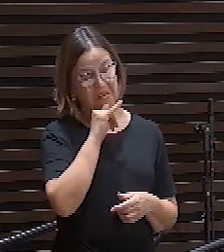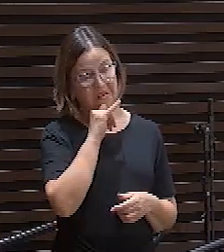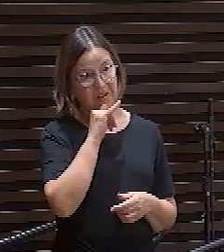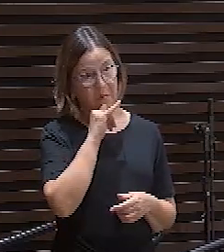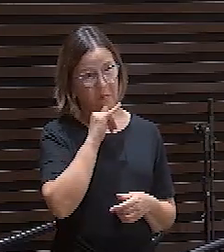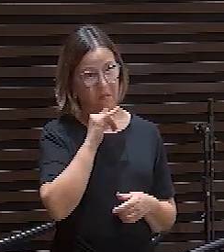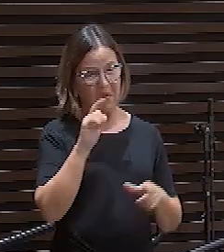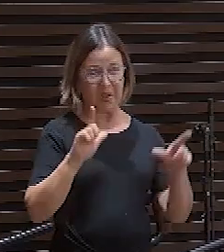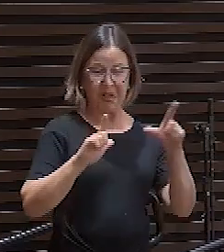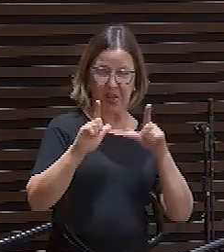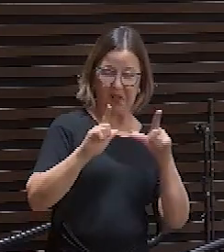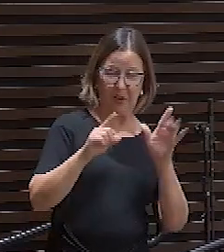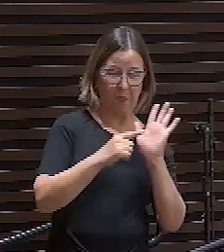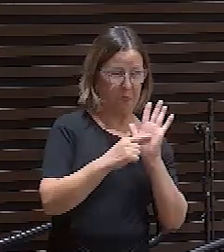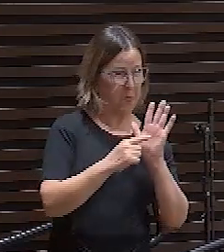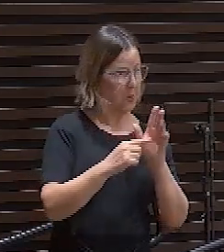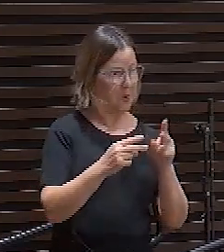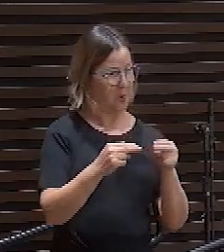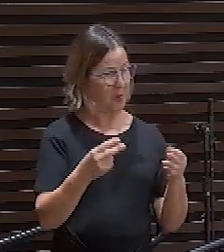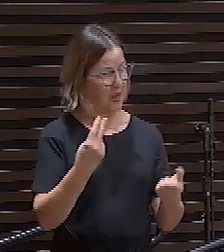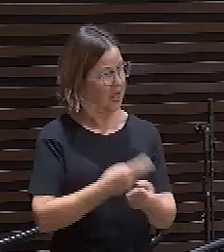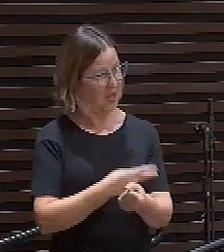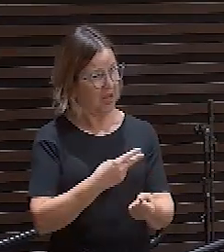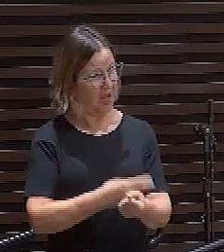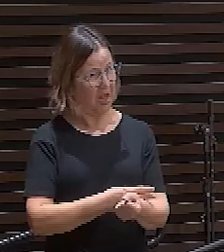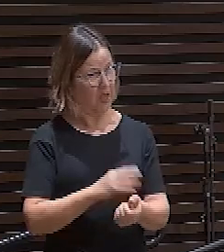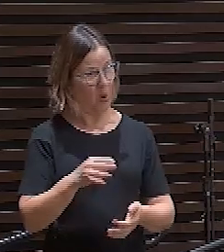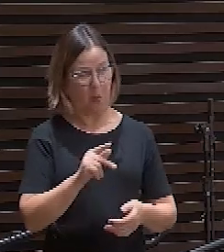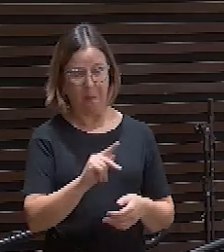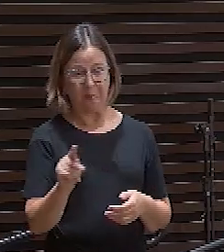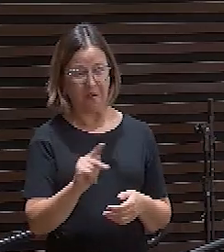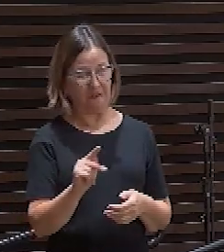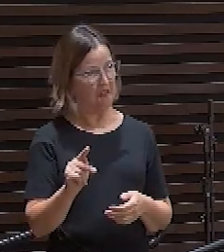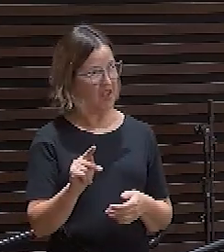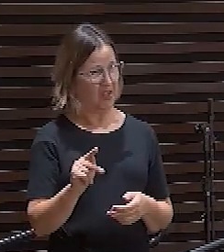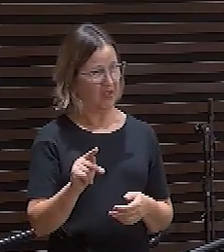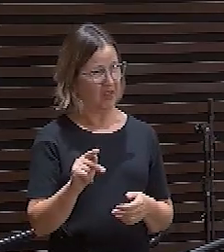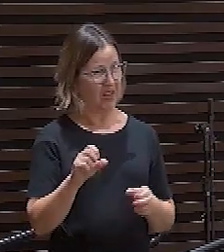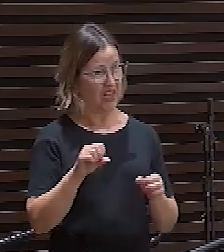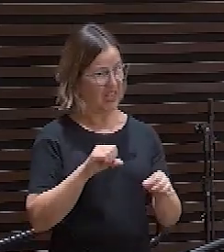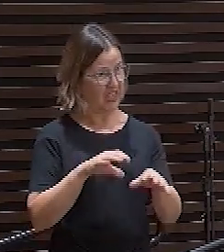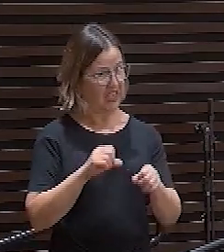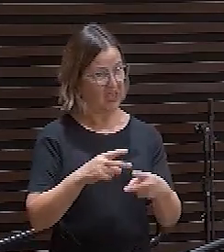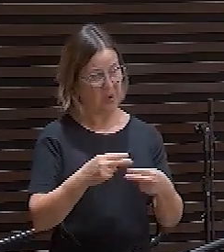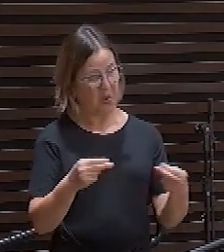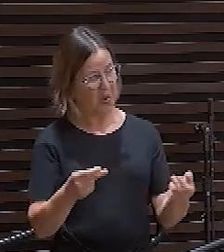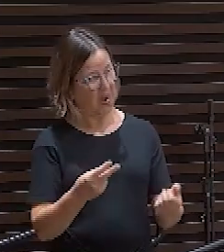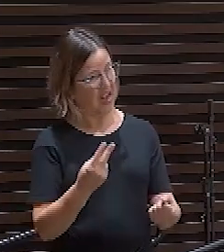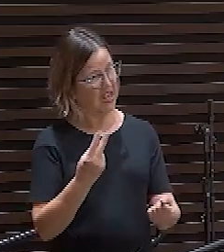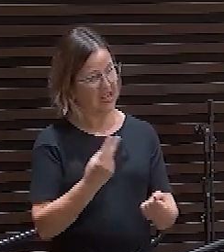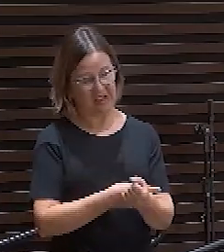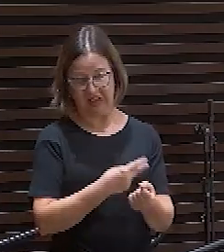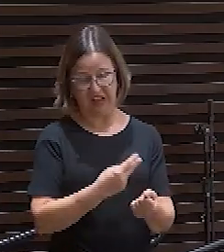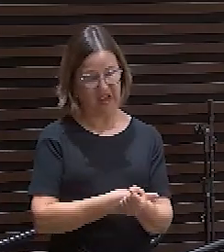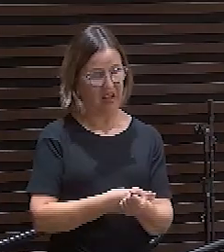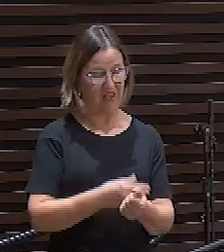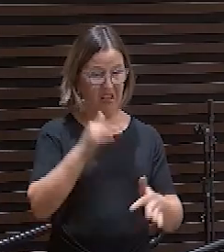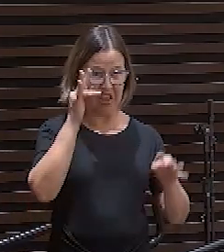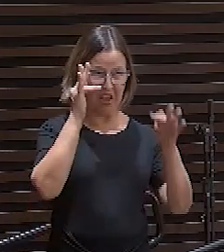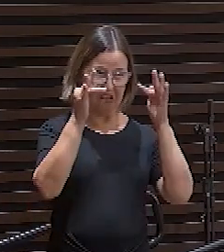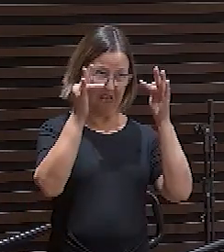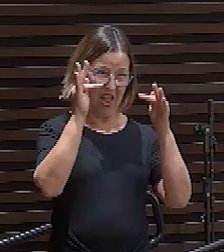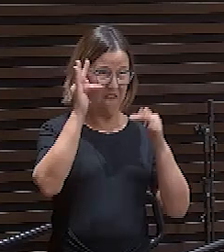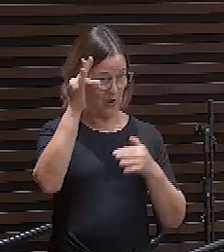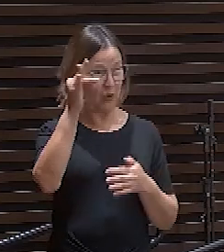um professor, pode ser uma filosofia estranha, pode ser uma